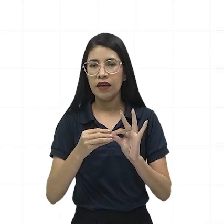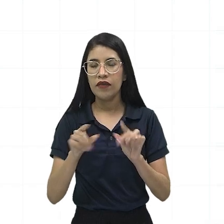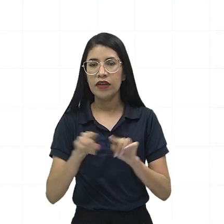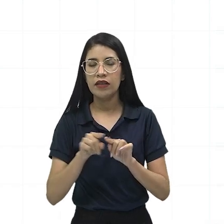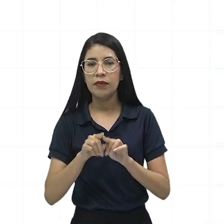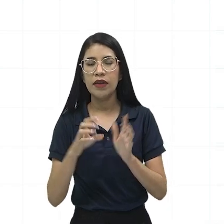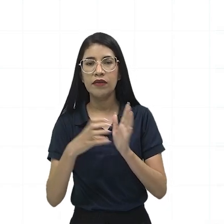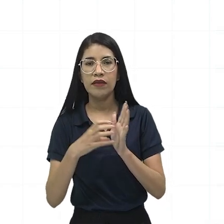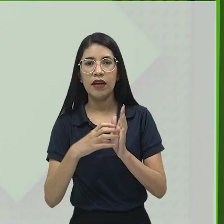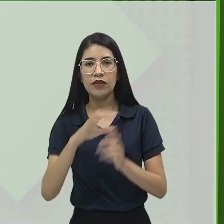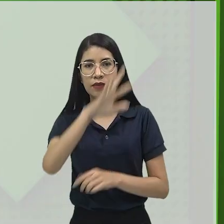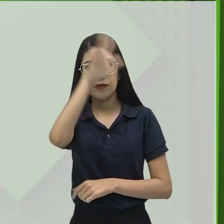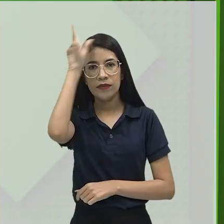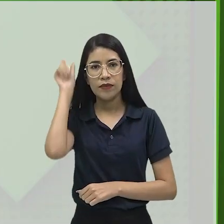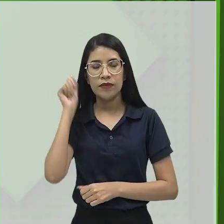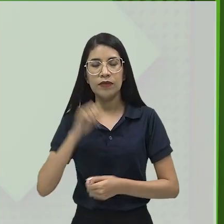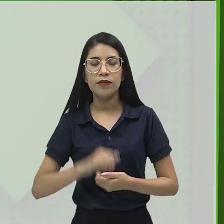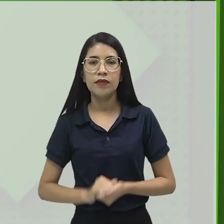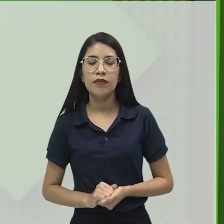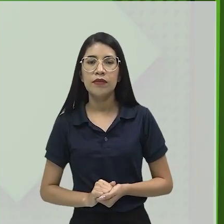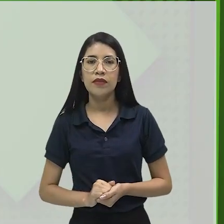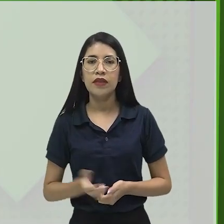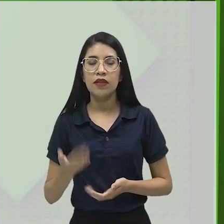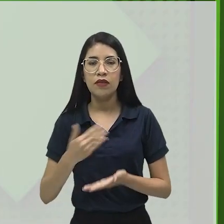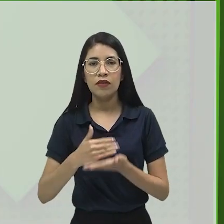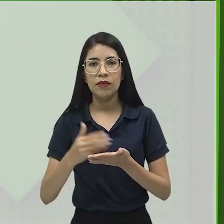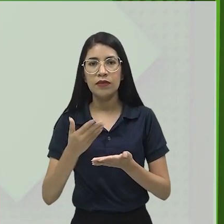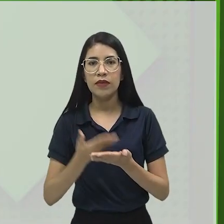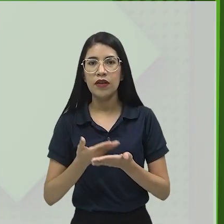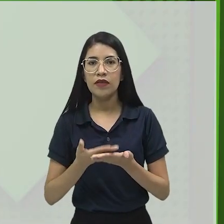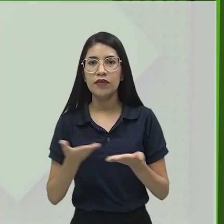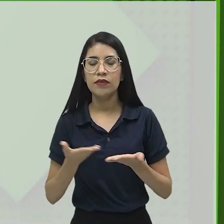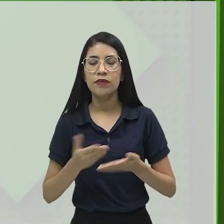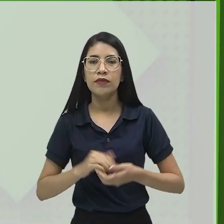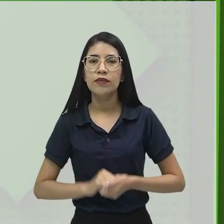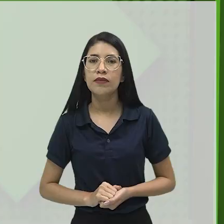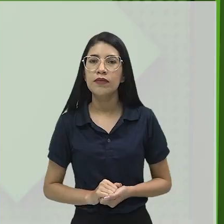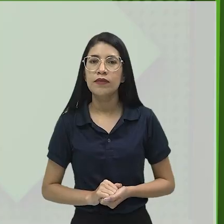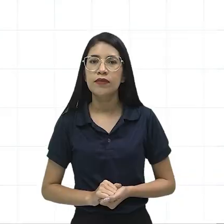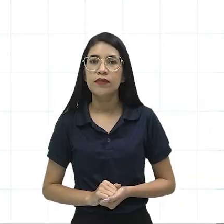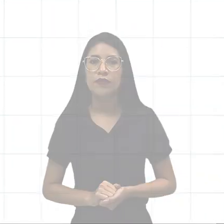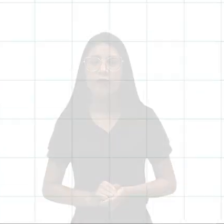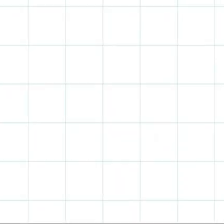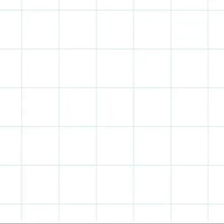HIV/AIDS no Amazonas. Então, vamos começar a nossa aula?